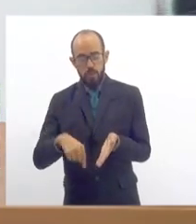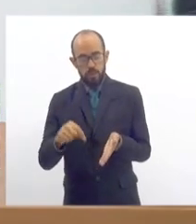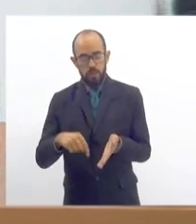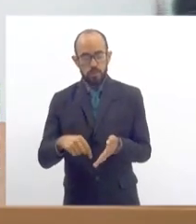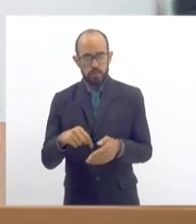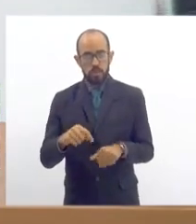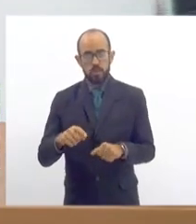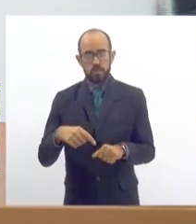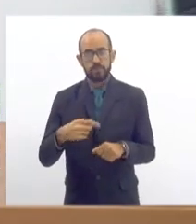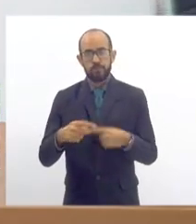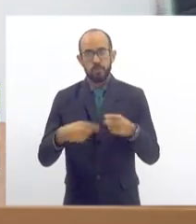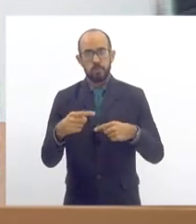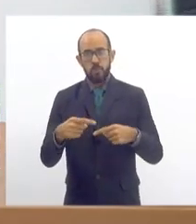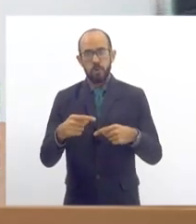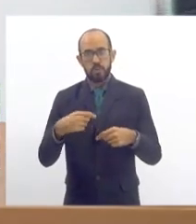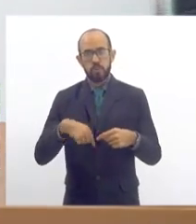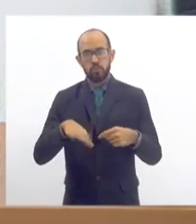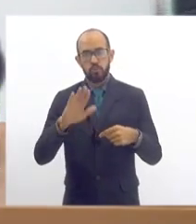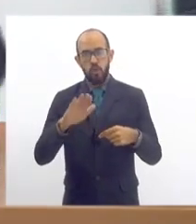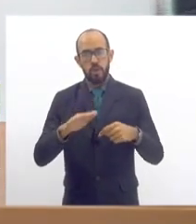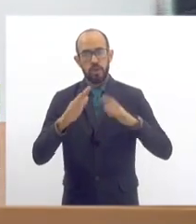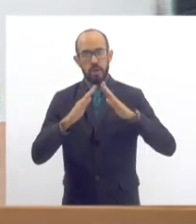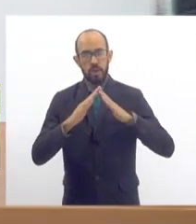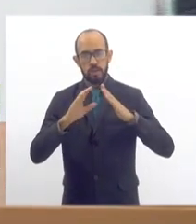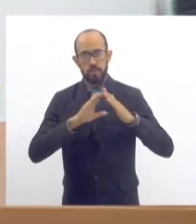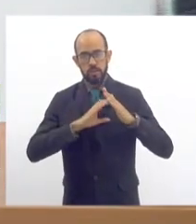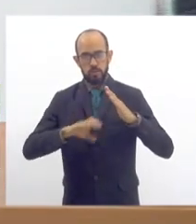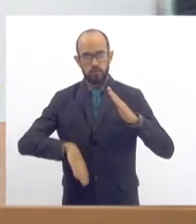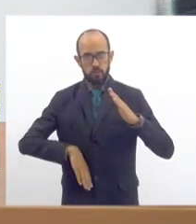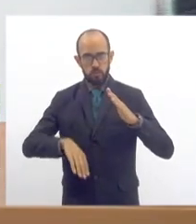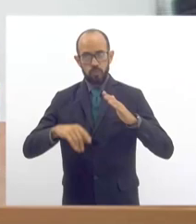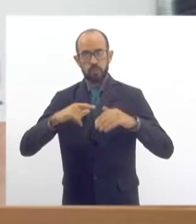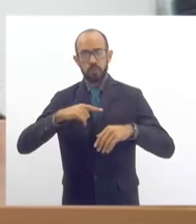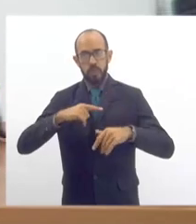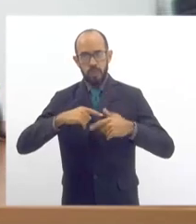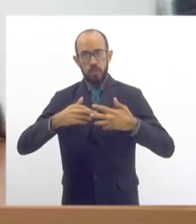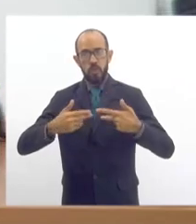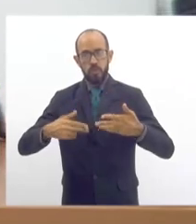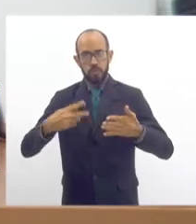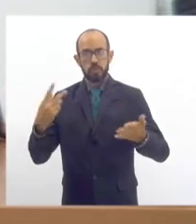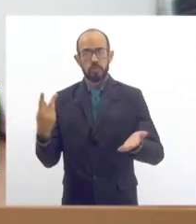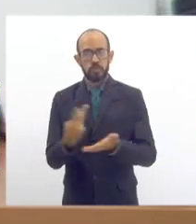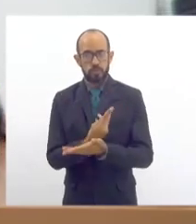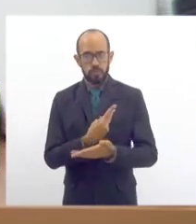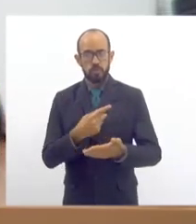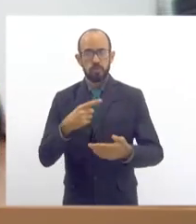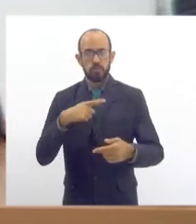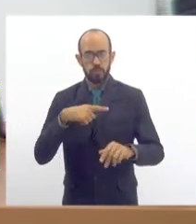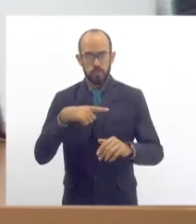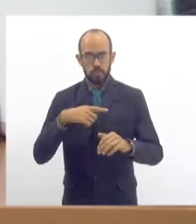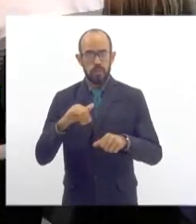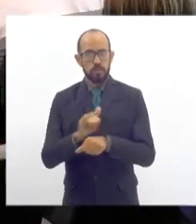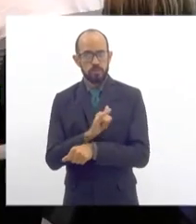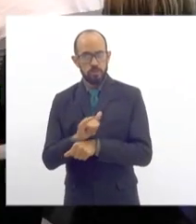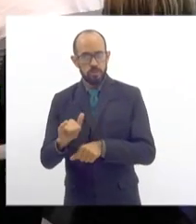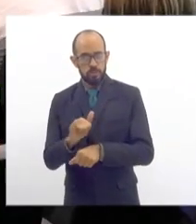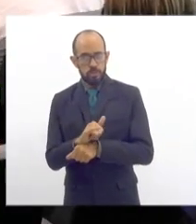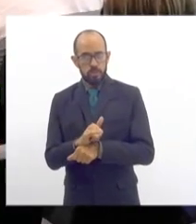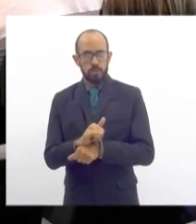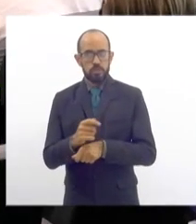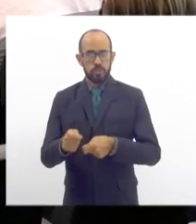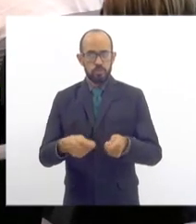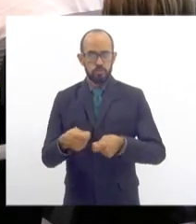Nós estivemos depois na Casa Civil no mesmo dia, Flávio e eu. Então, tem coisas acontecendo, tem movimentações em curso, né? Como esta audiência pública, é muito